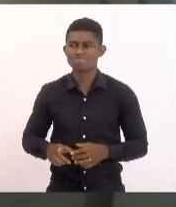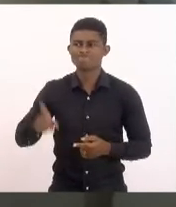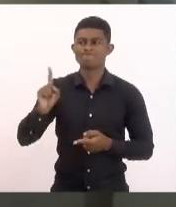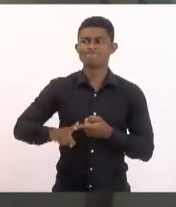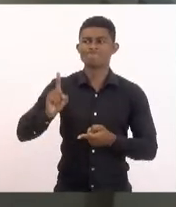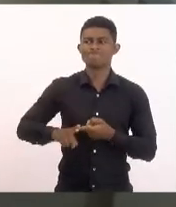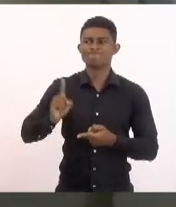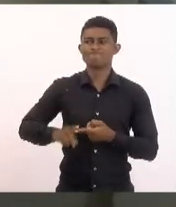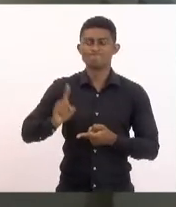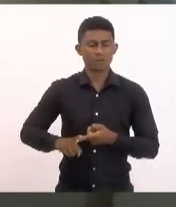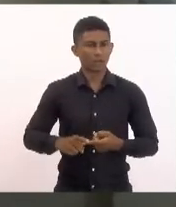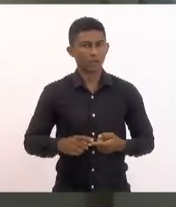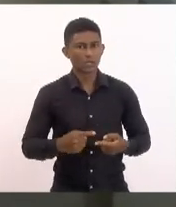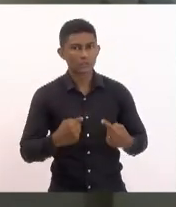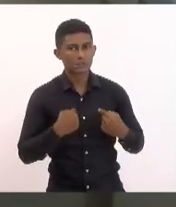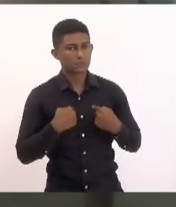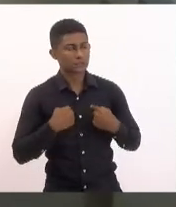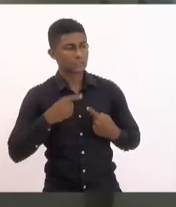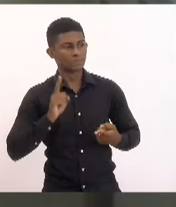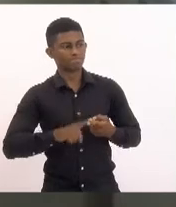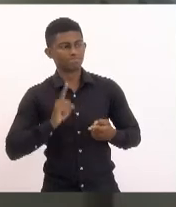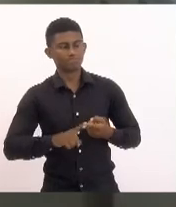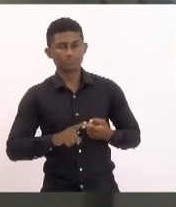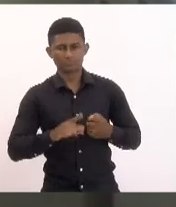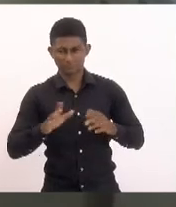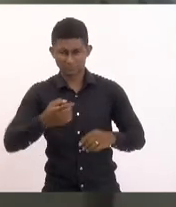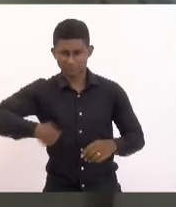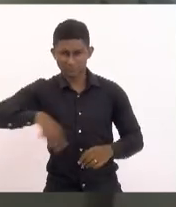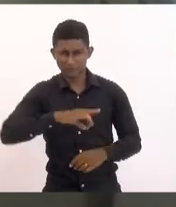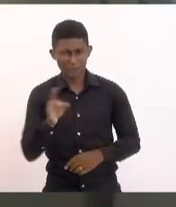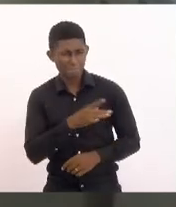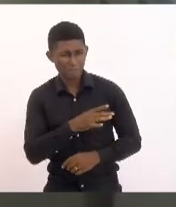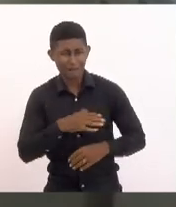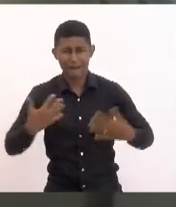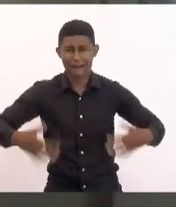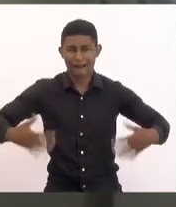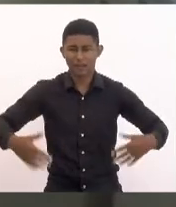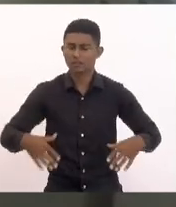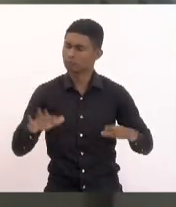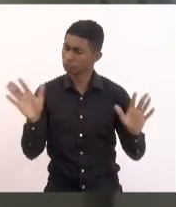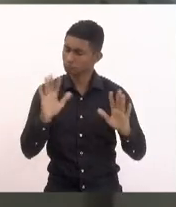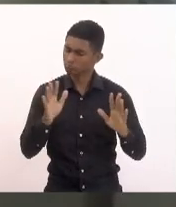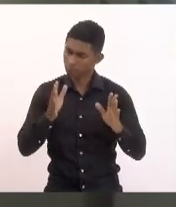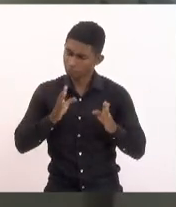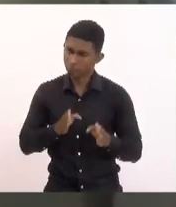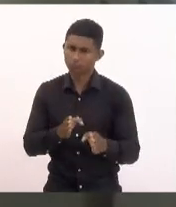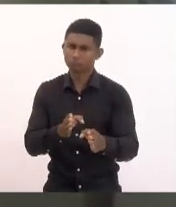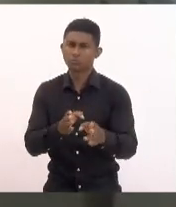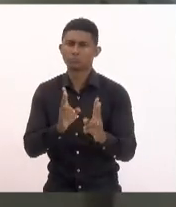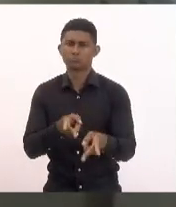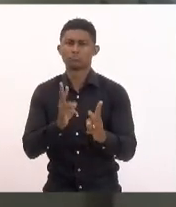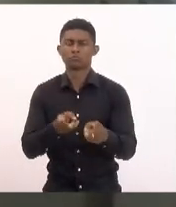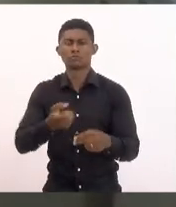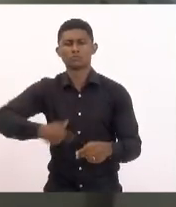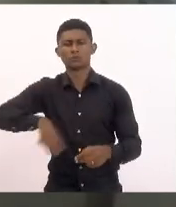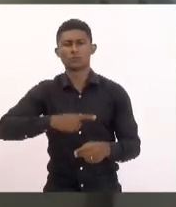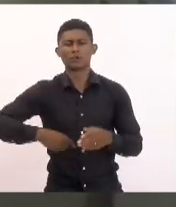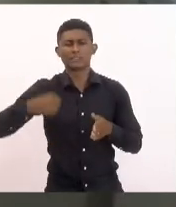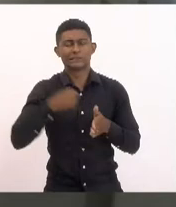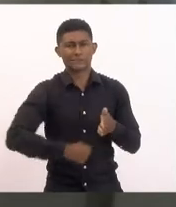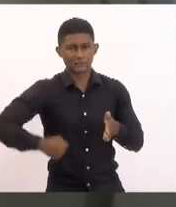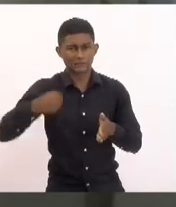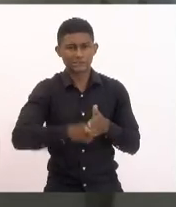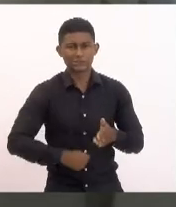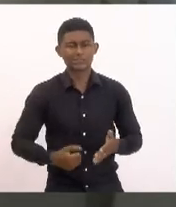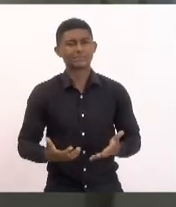ameaças veladas, mas a gente tem que ir em frente, a gente está aí lutando para